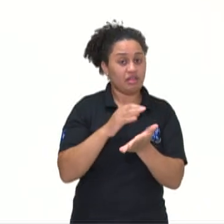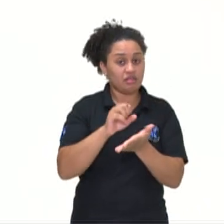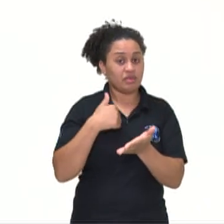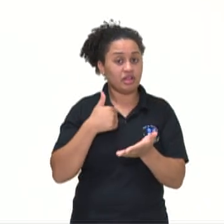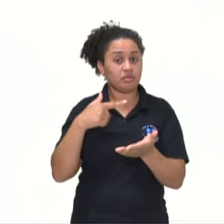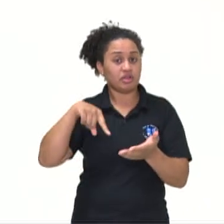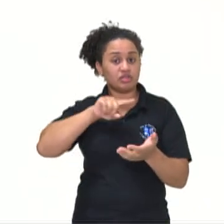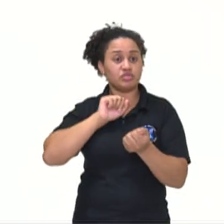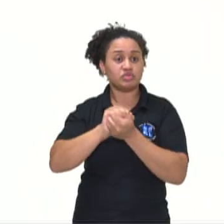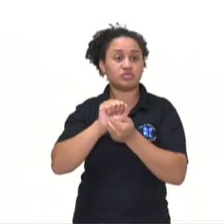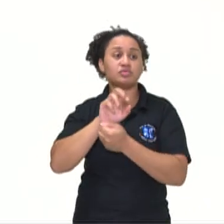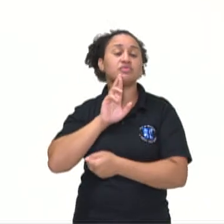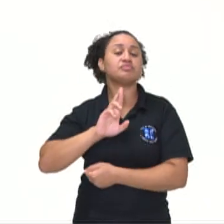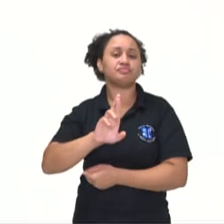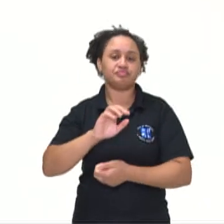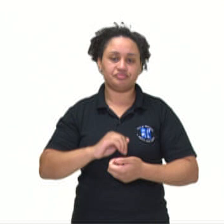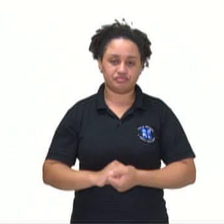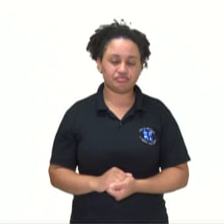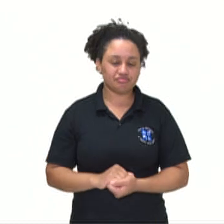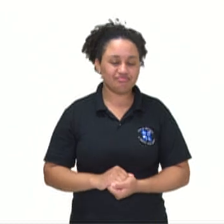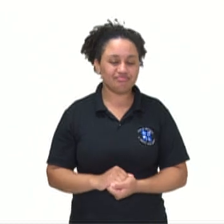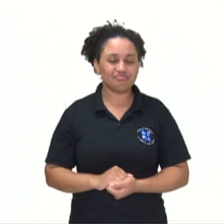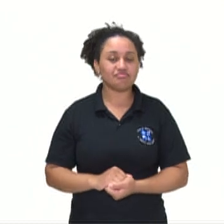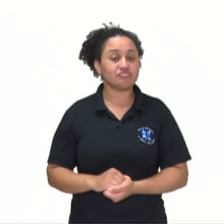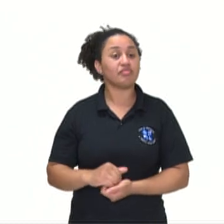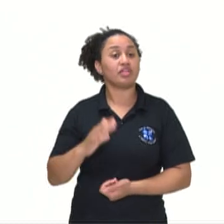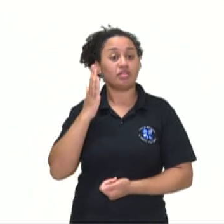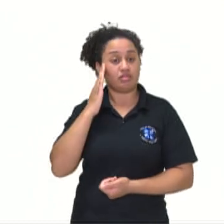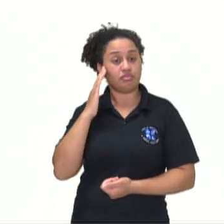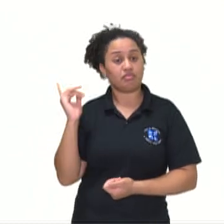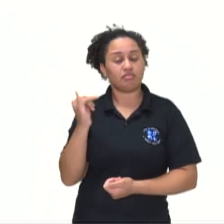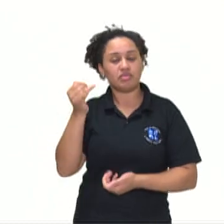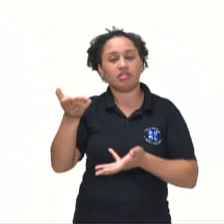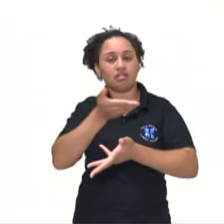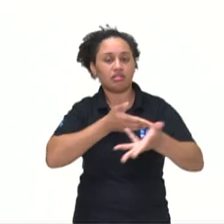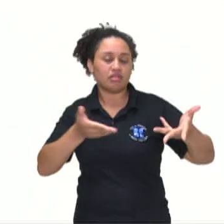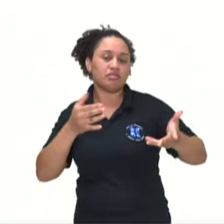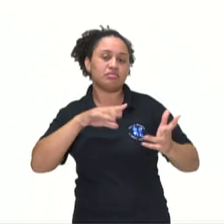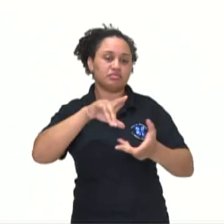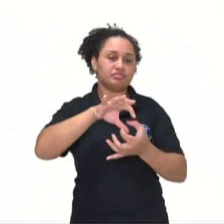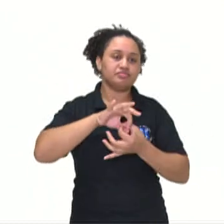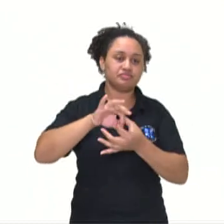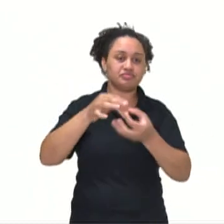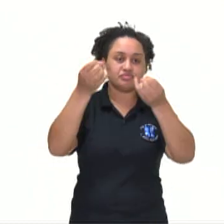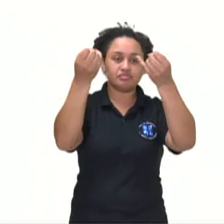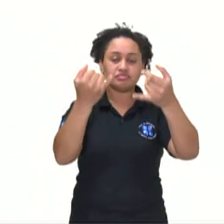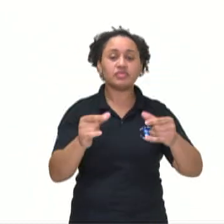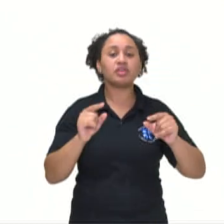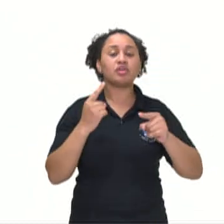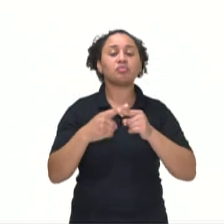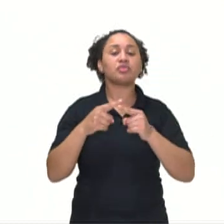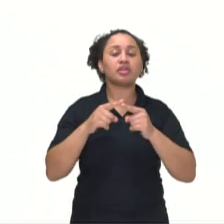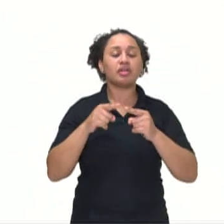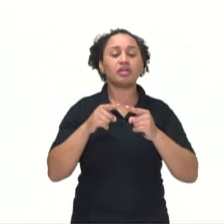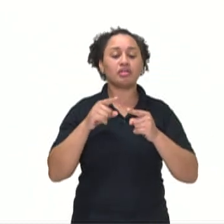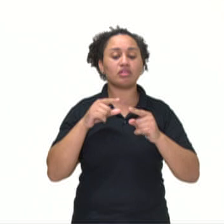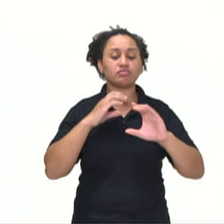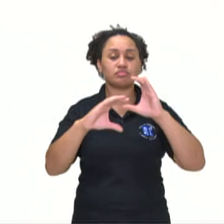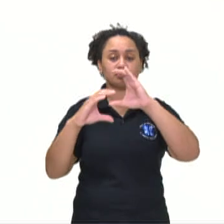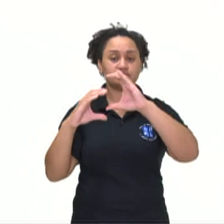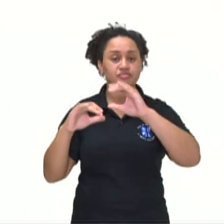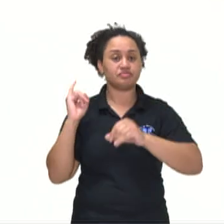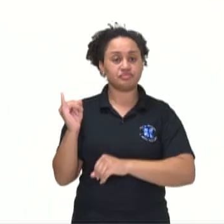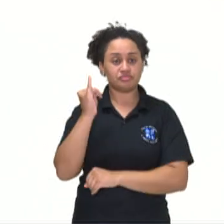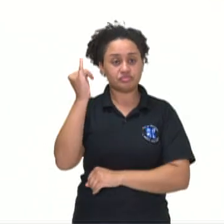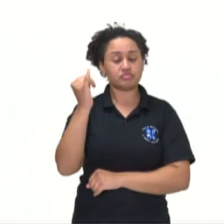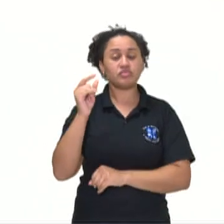respondê-la juntos. Sabendo da importância dos fluxos no mundo globalizado, descreva a importância dos meios de comunicação